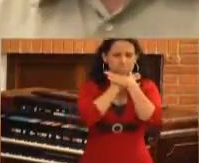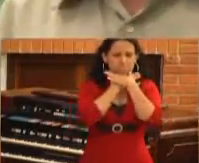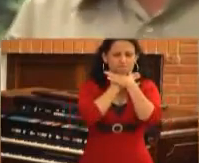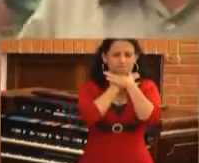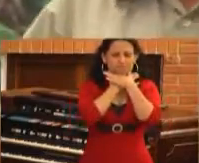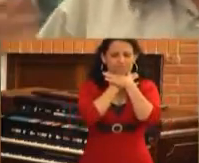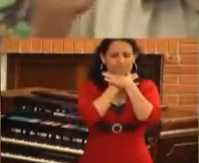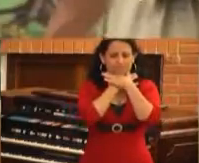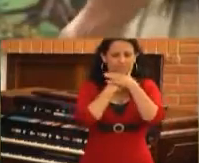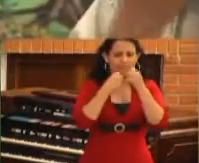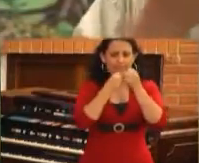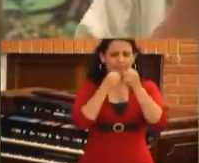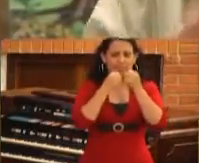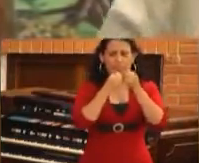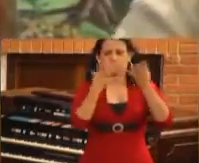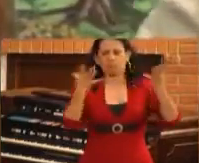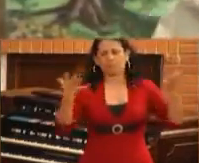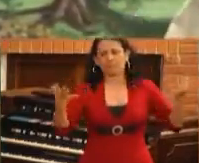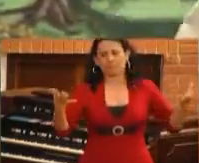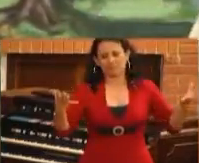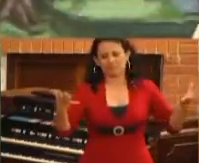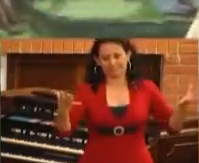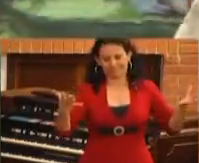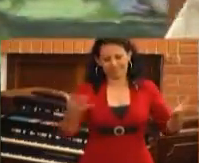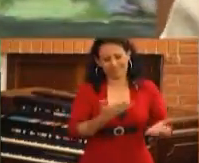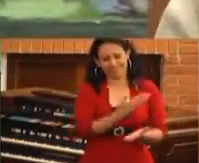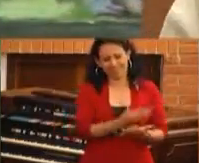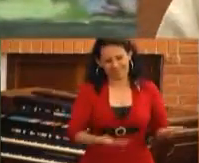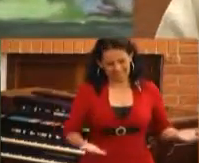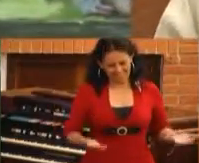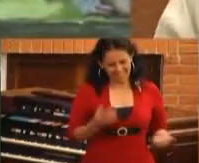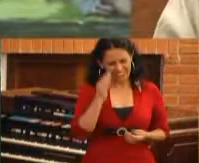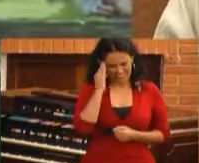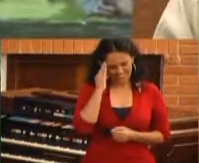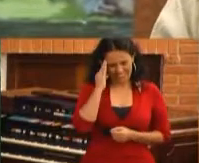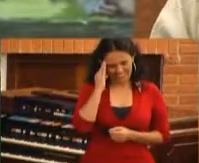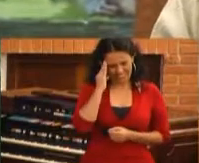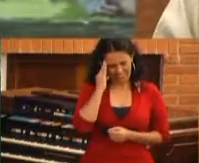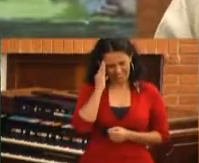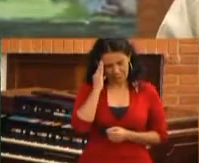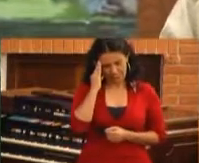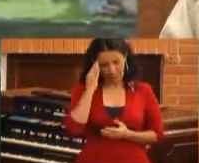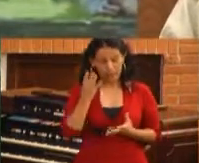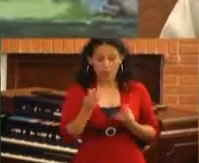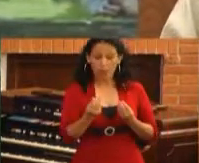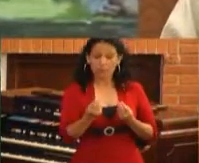perdido. E nós não conseguimos frear este orguinho,